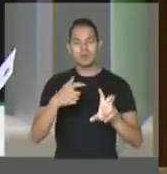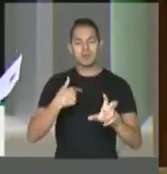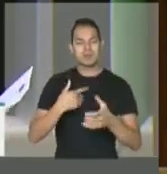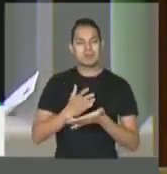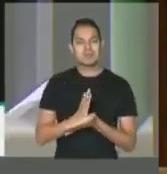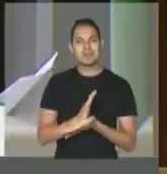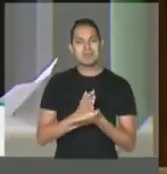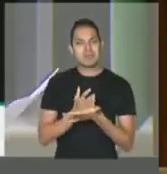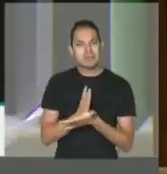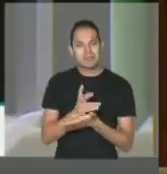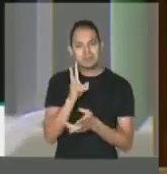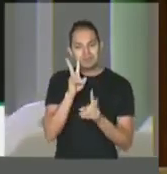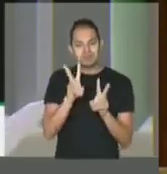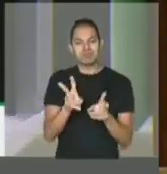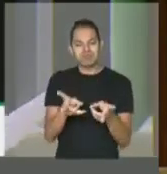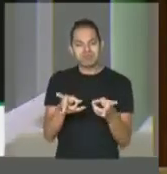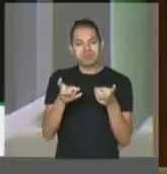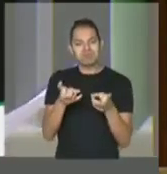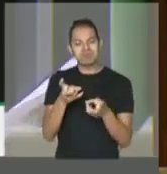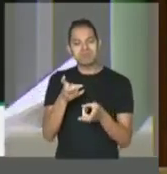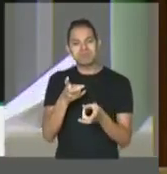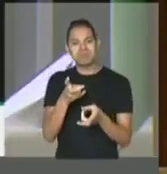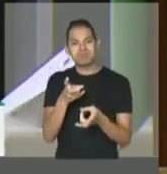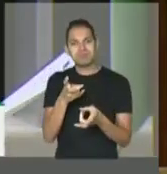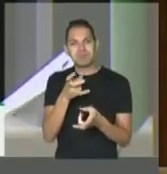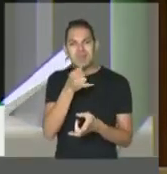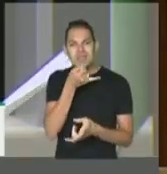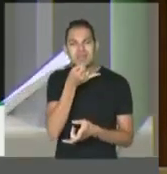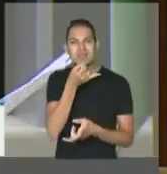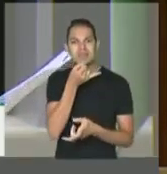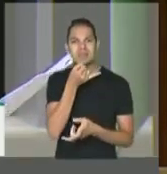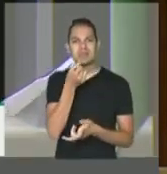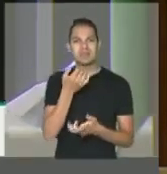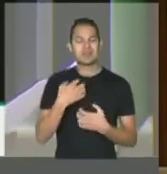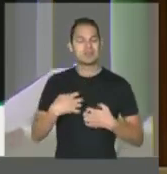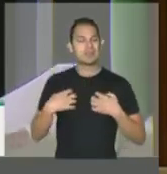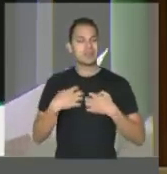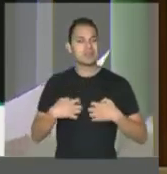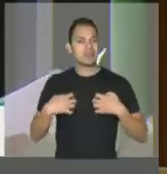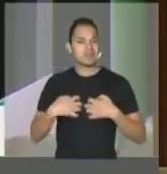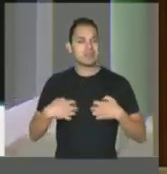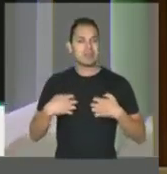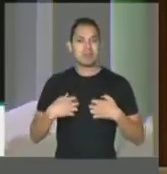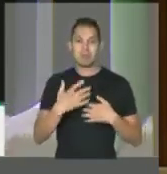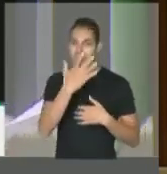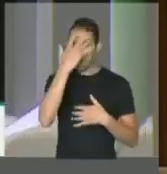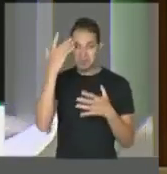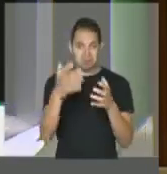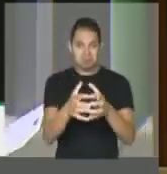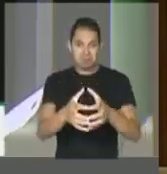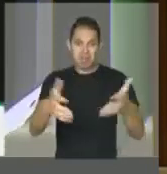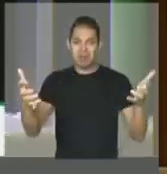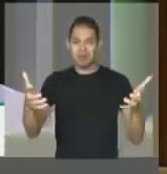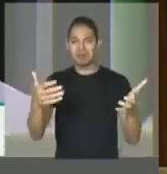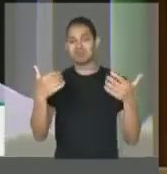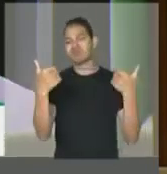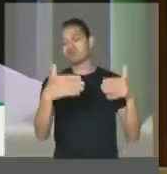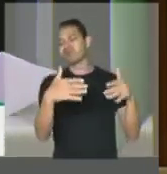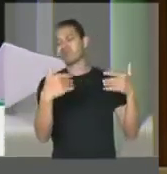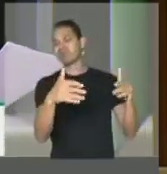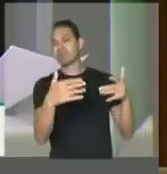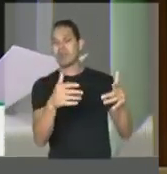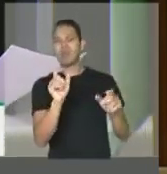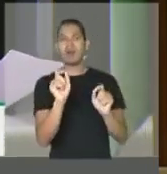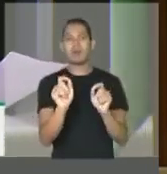incomoda, que me entristece, que me tira o sono e que muita gente nem dá bola, que é essa